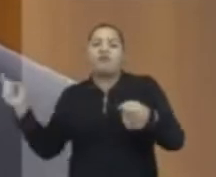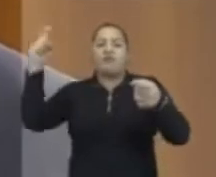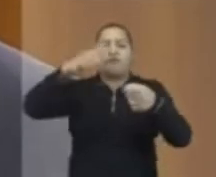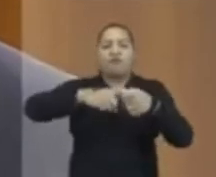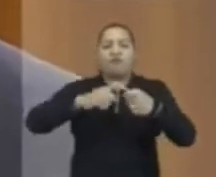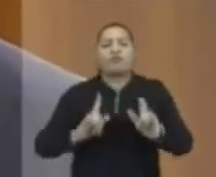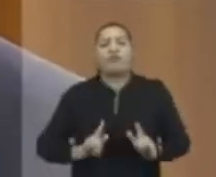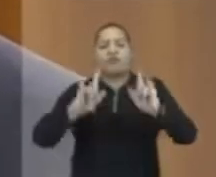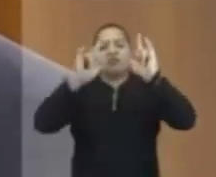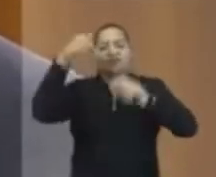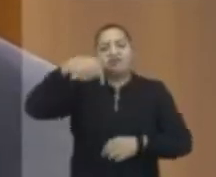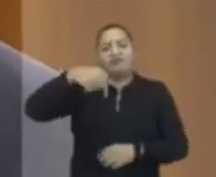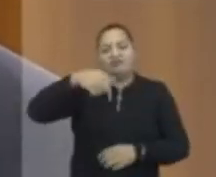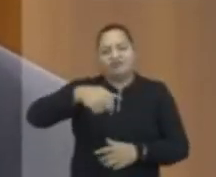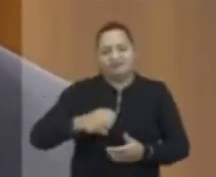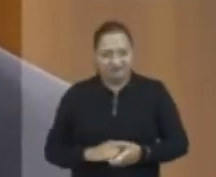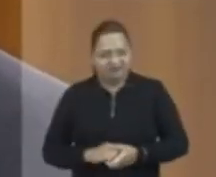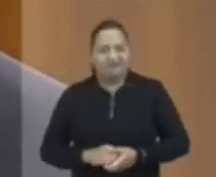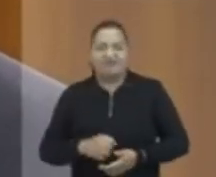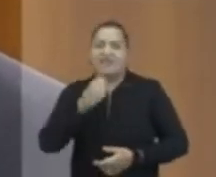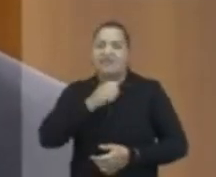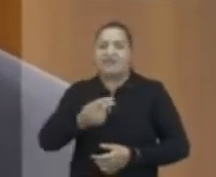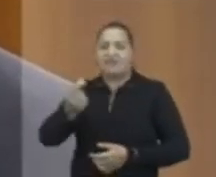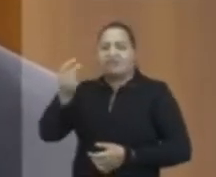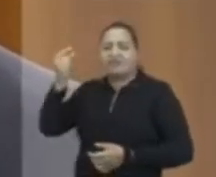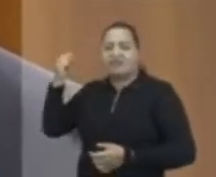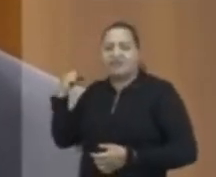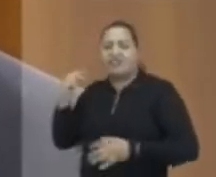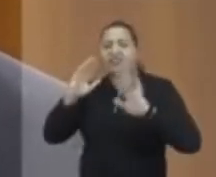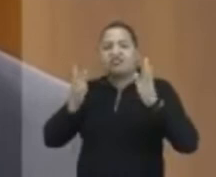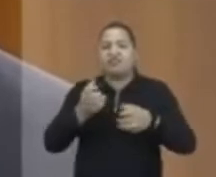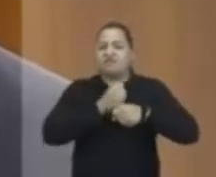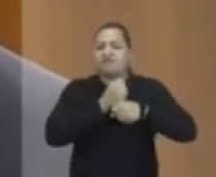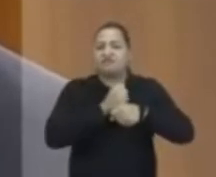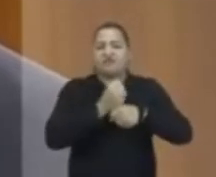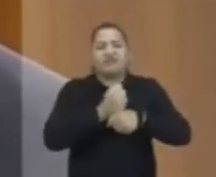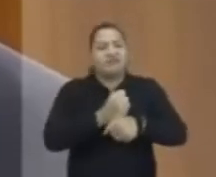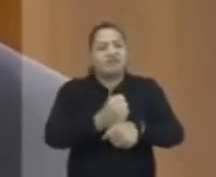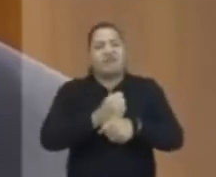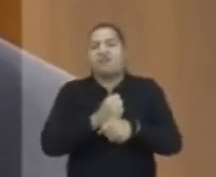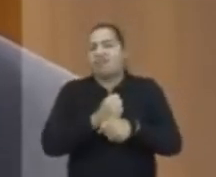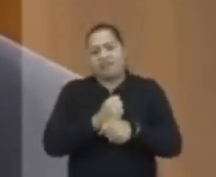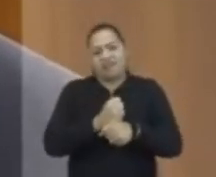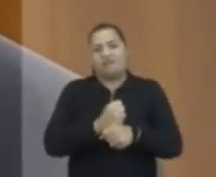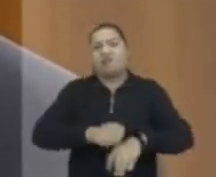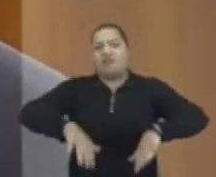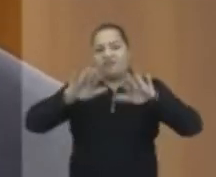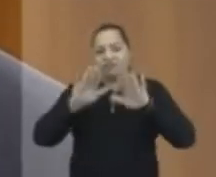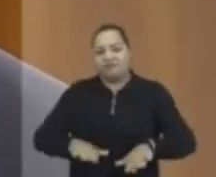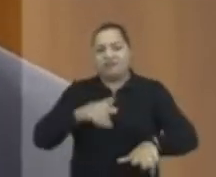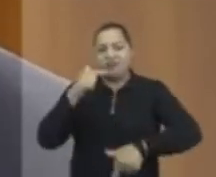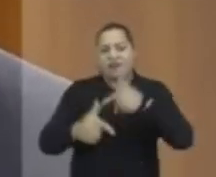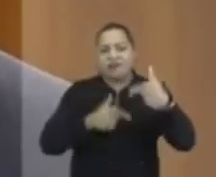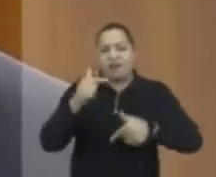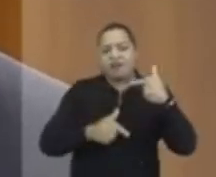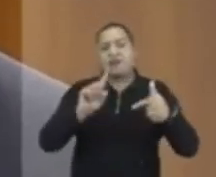690. Aquele prédio que nos albergou durante muito tempo, que nos forjou como pessoas, que